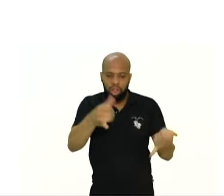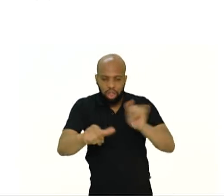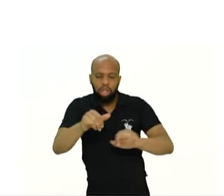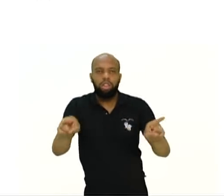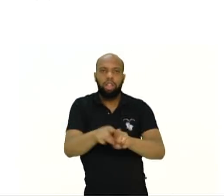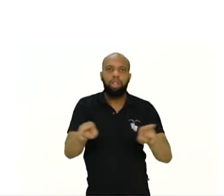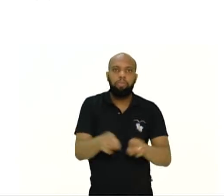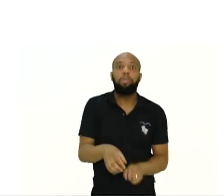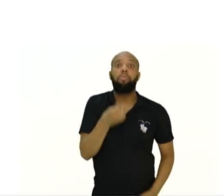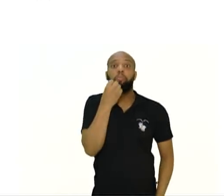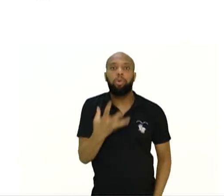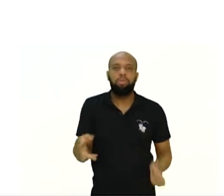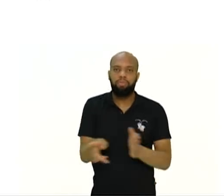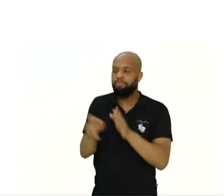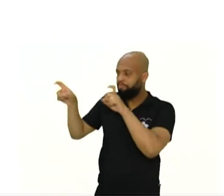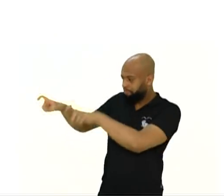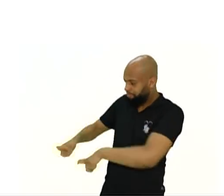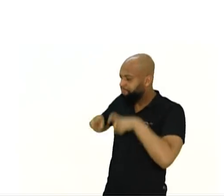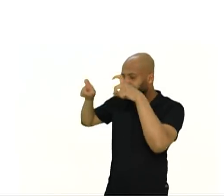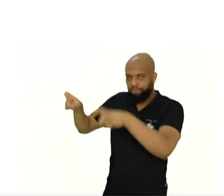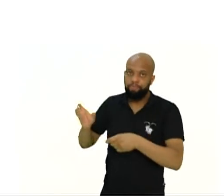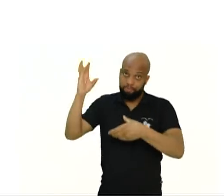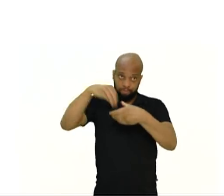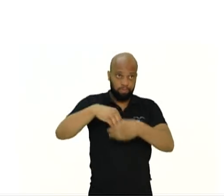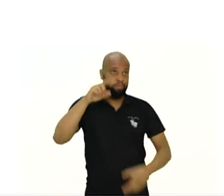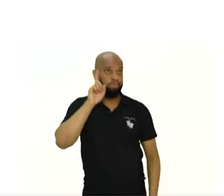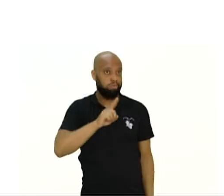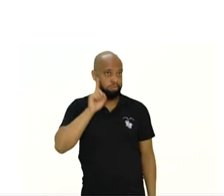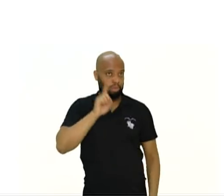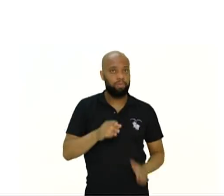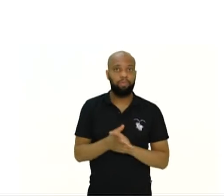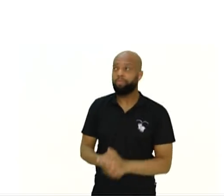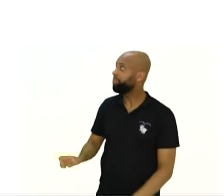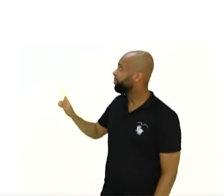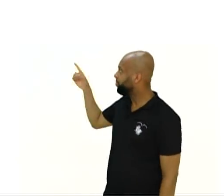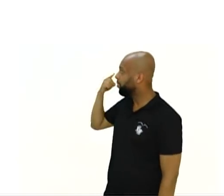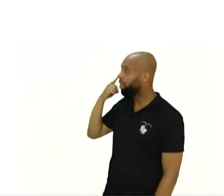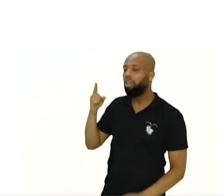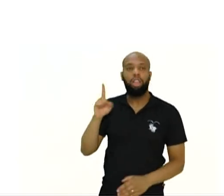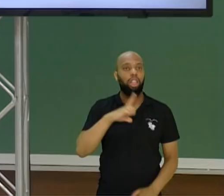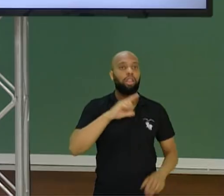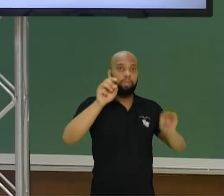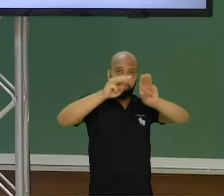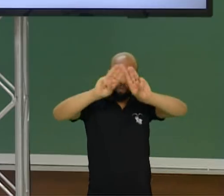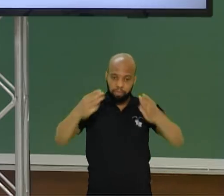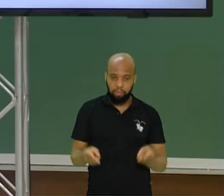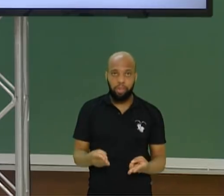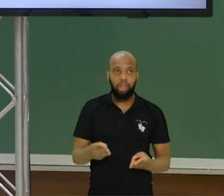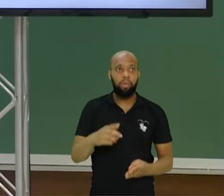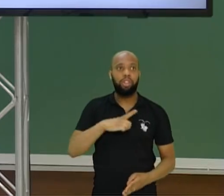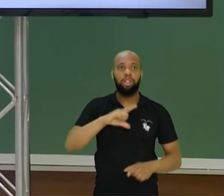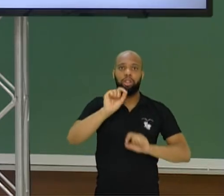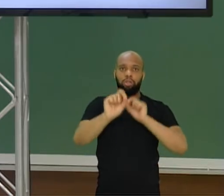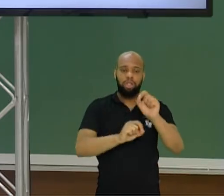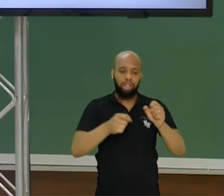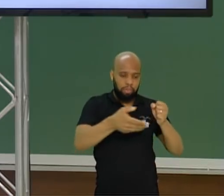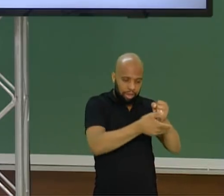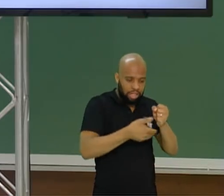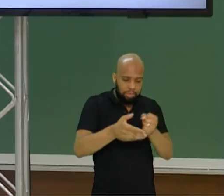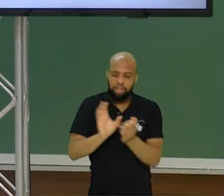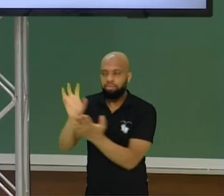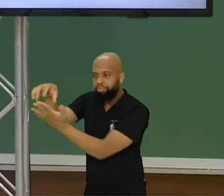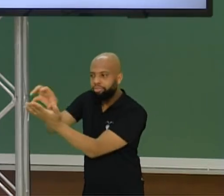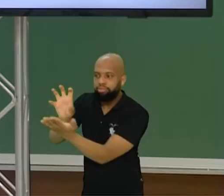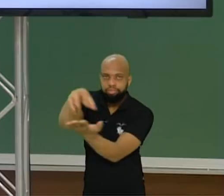favorecem a agricultura nos Estados Unidos. E aqui nós temos então um mapa, né, dos cinturões. A gente pode